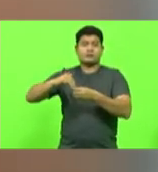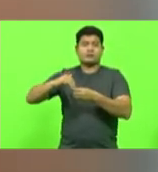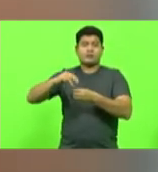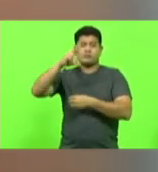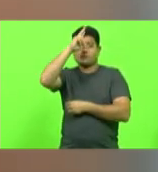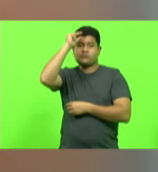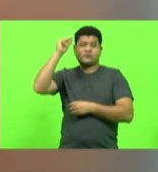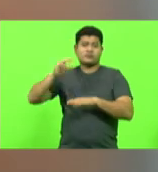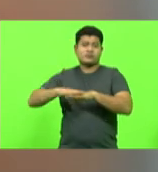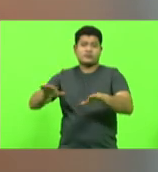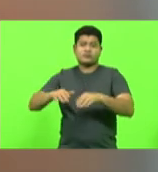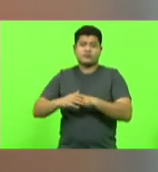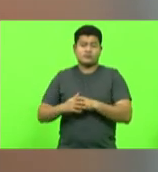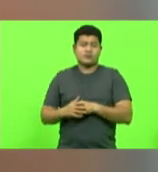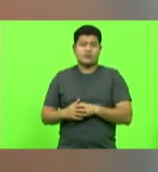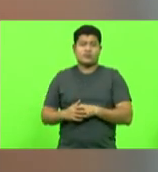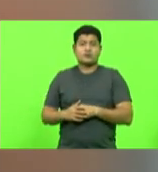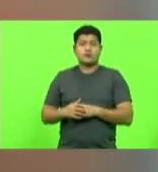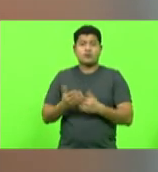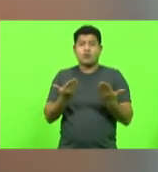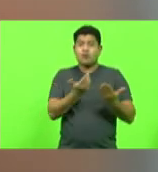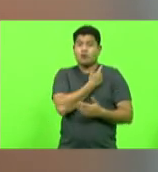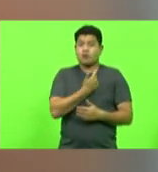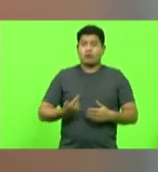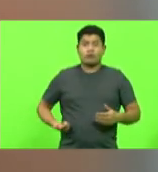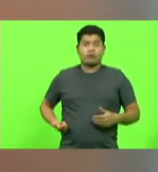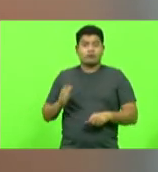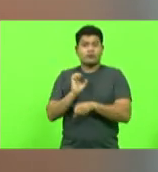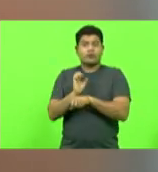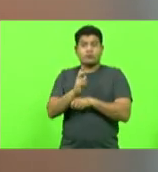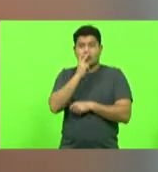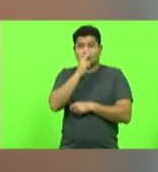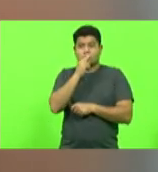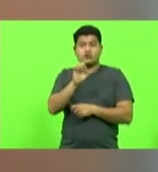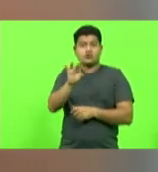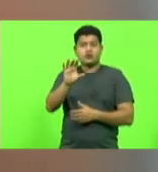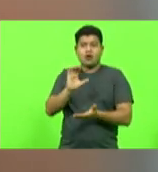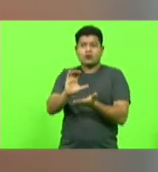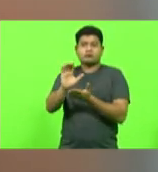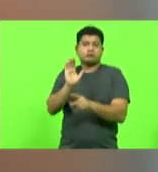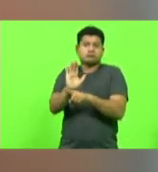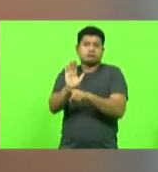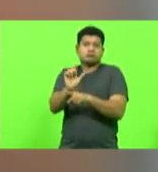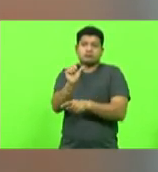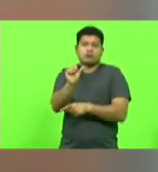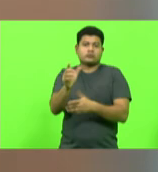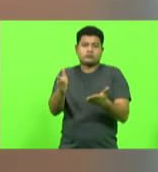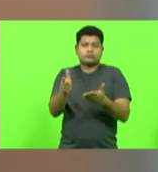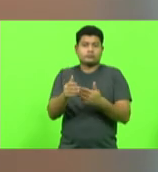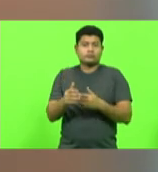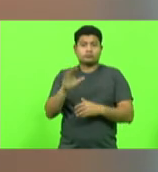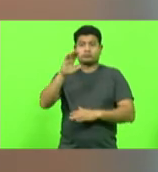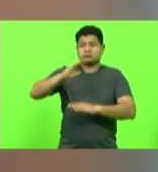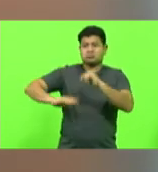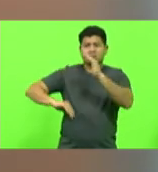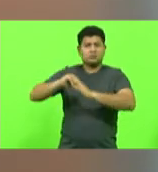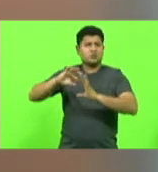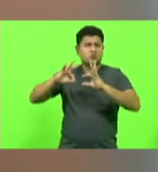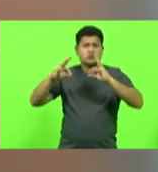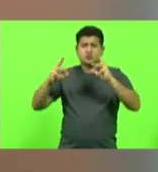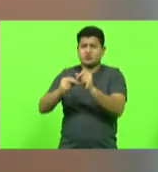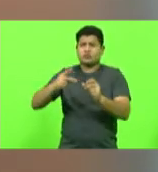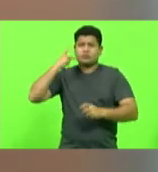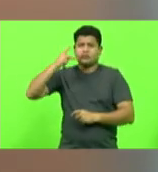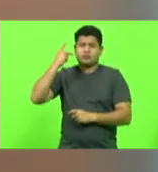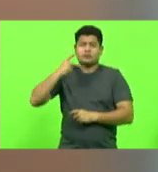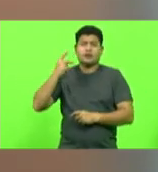Estado, me parece que ele tem somente cofinanciado essas ações, mas quem acaba executando toda a política de assistência social